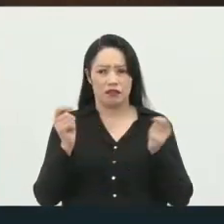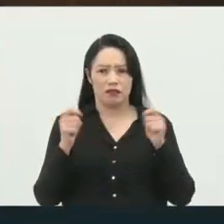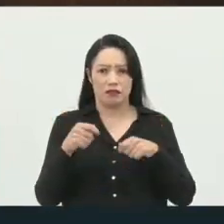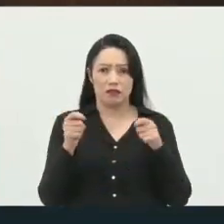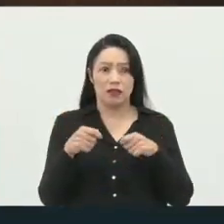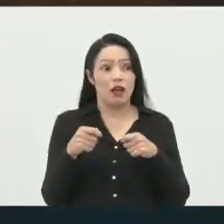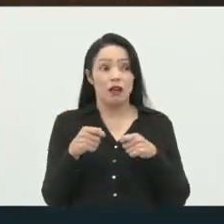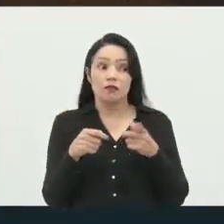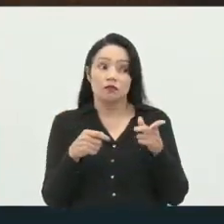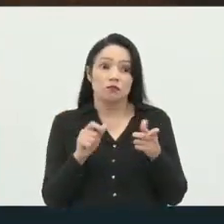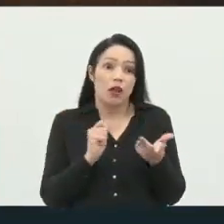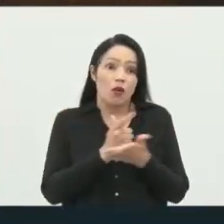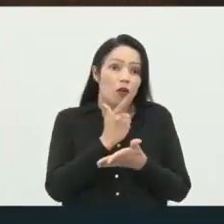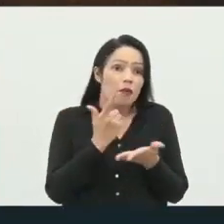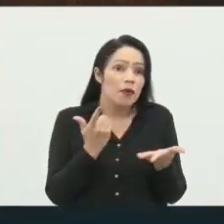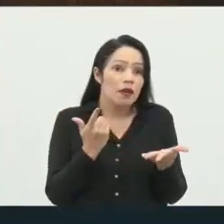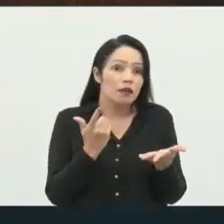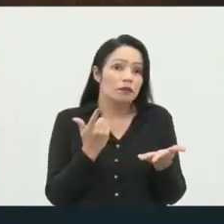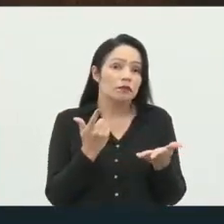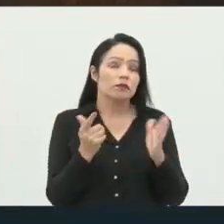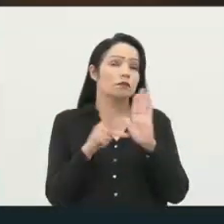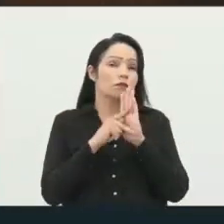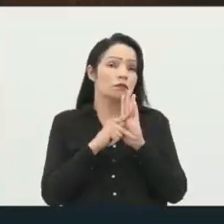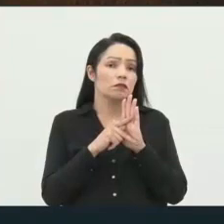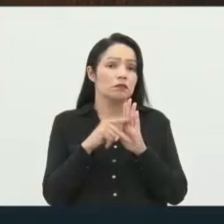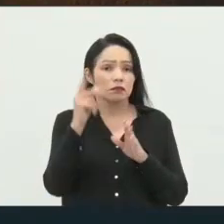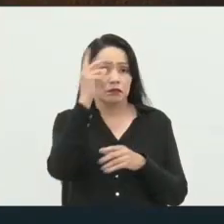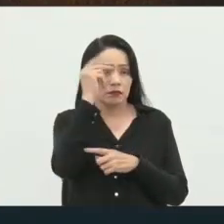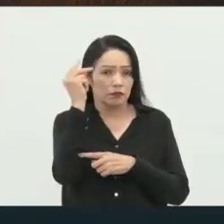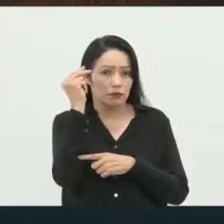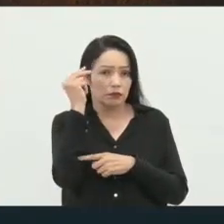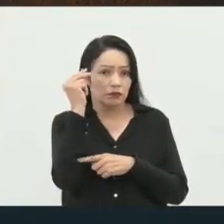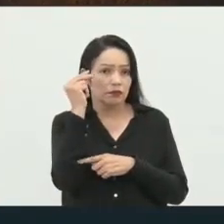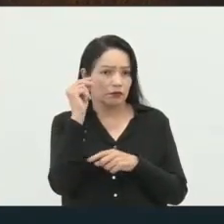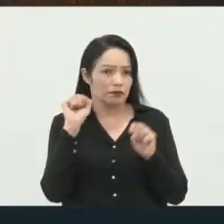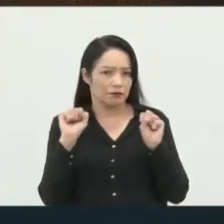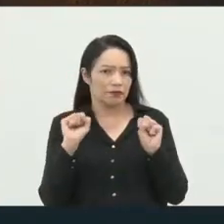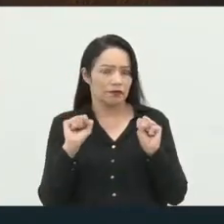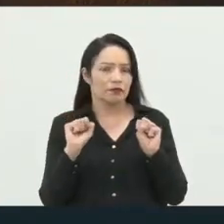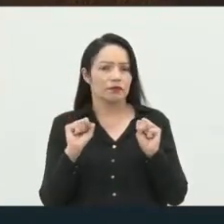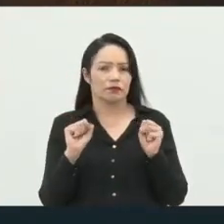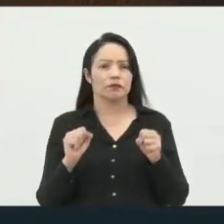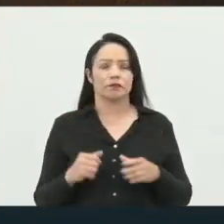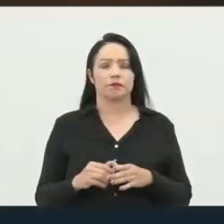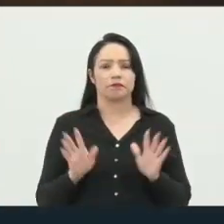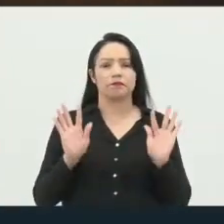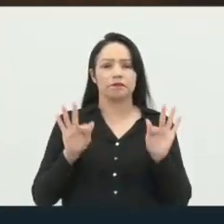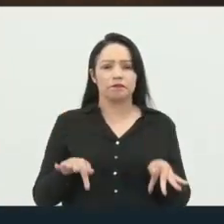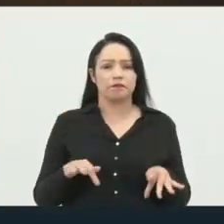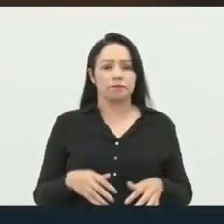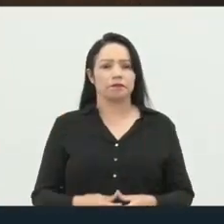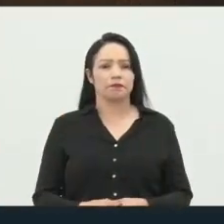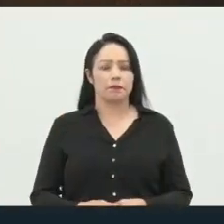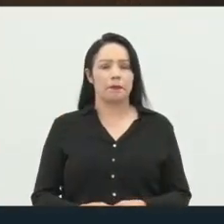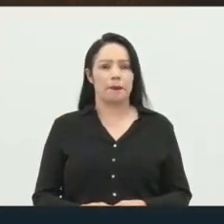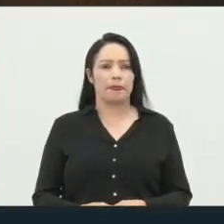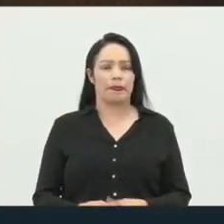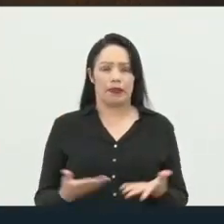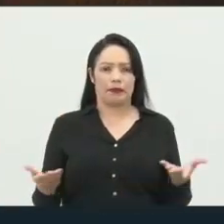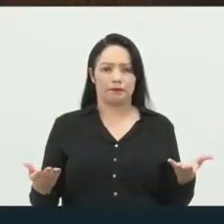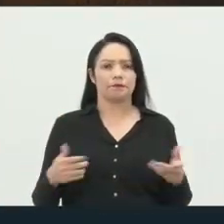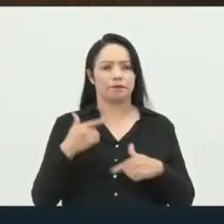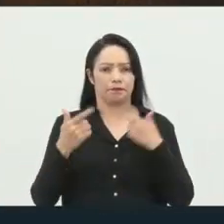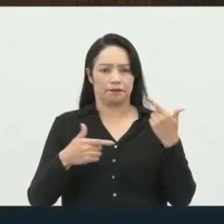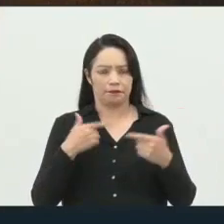poderia comprar a prefeitura adquirir esse equipamento Esse é detentor de toda semana para encerrar Presidente Então a gente vai fazer o nosso papel